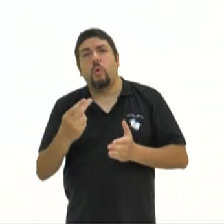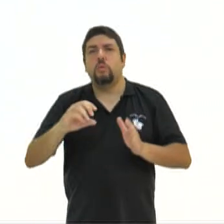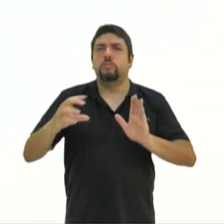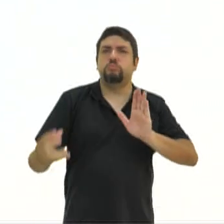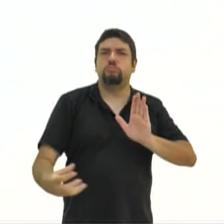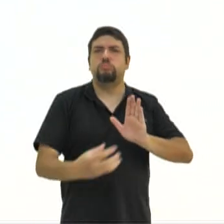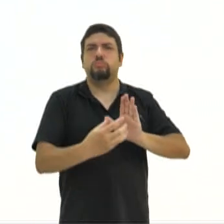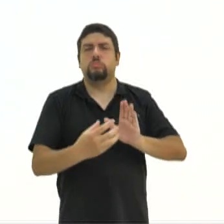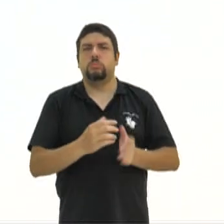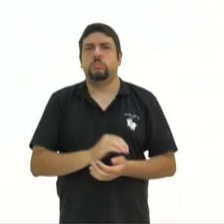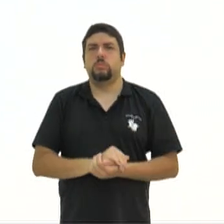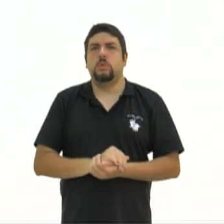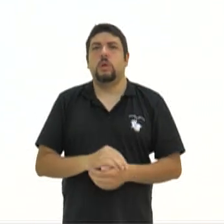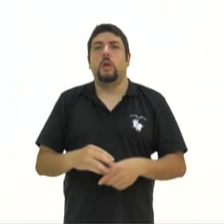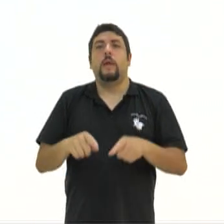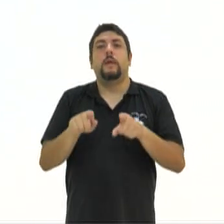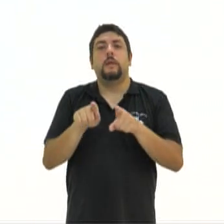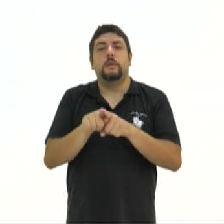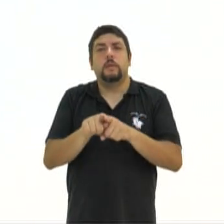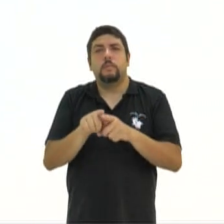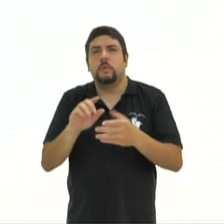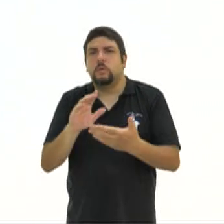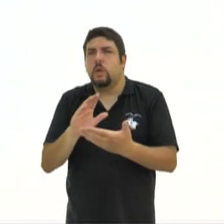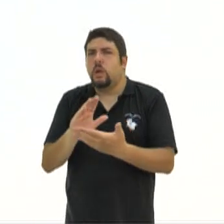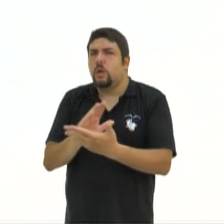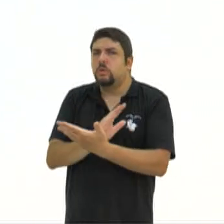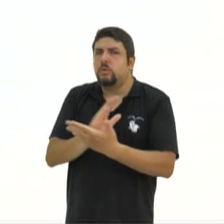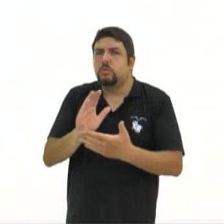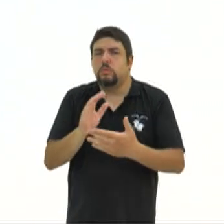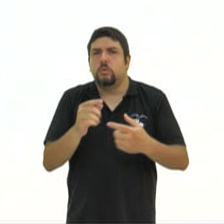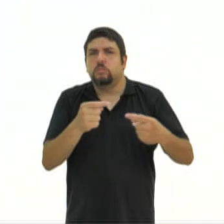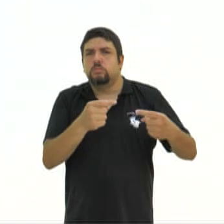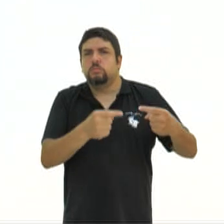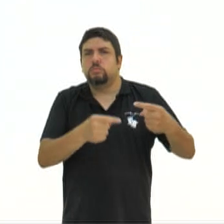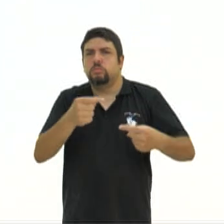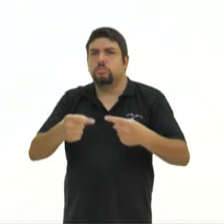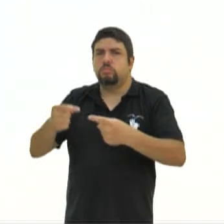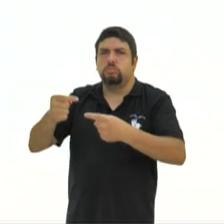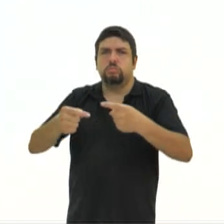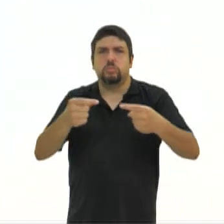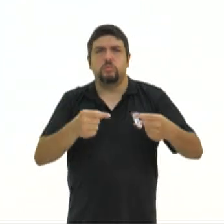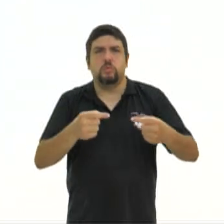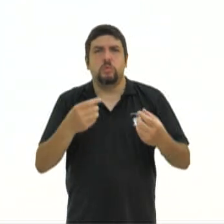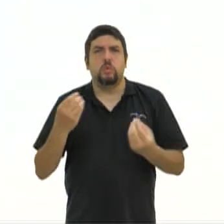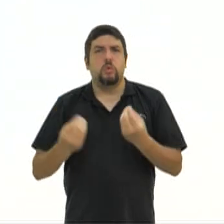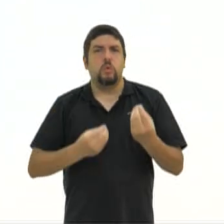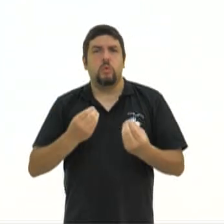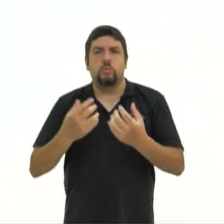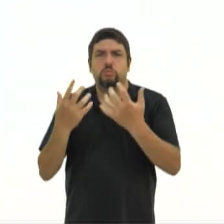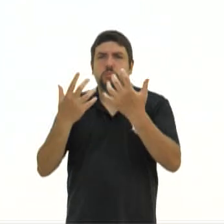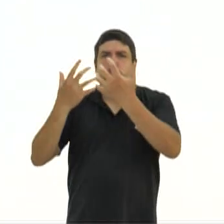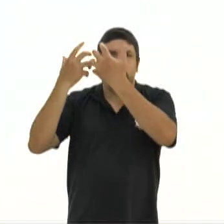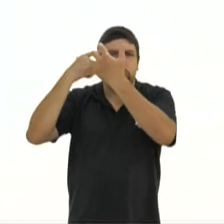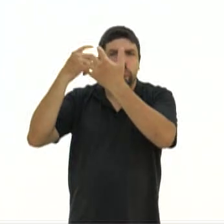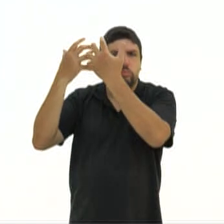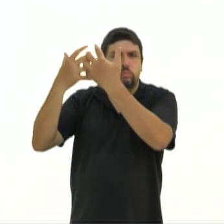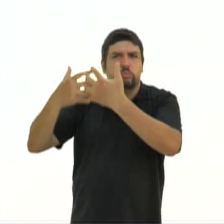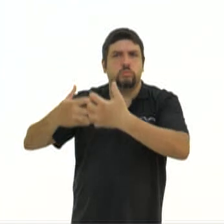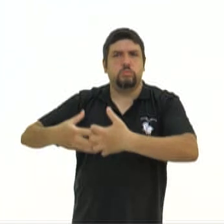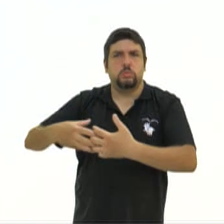reconstruir alguns argumentos importantes presentes ali nas Meditações Metafísicas, ok?